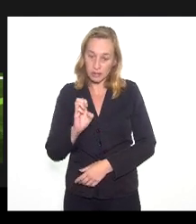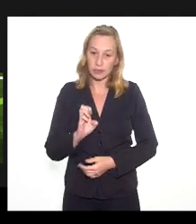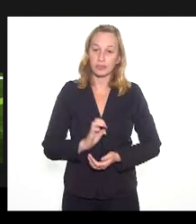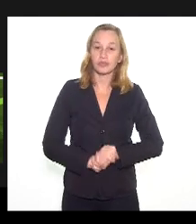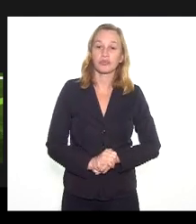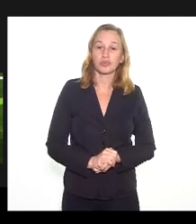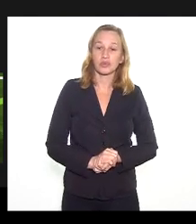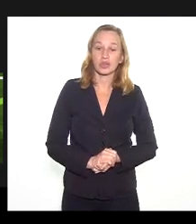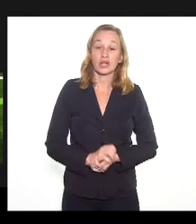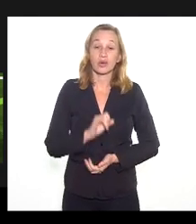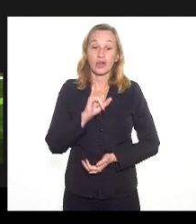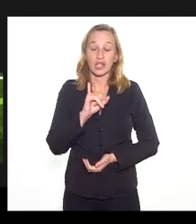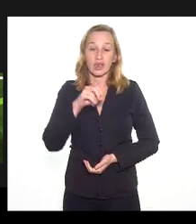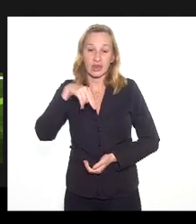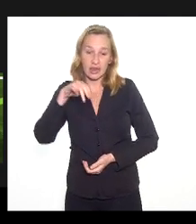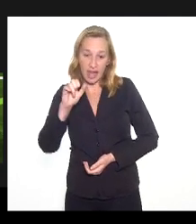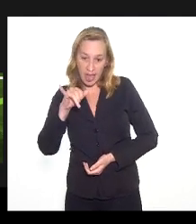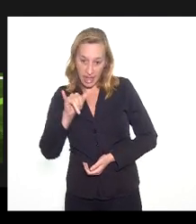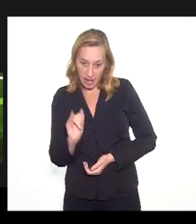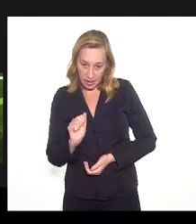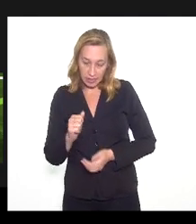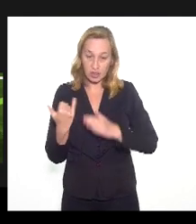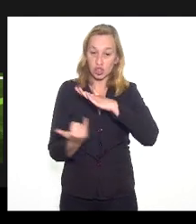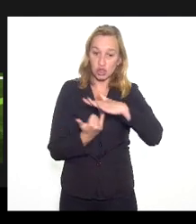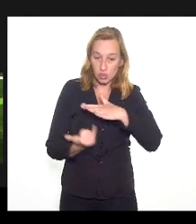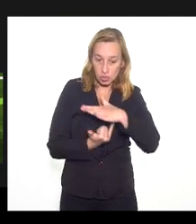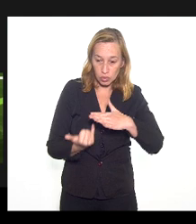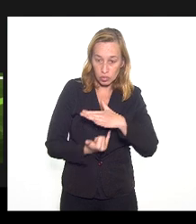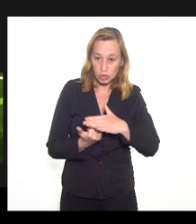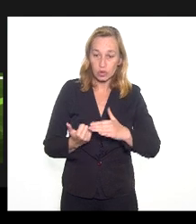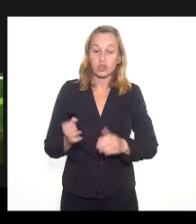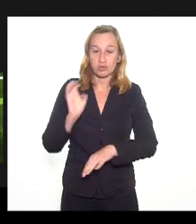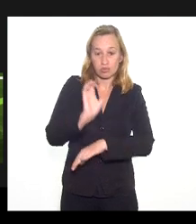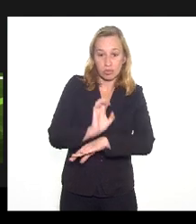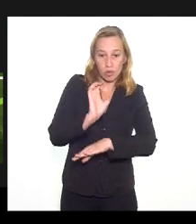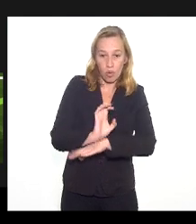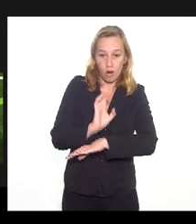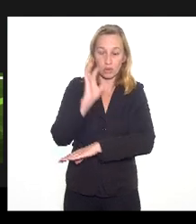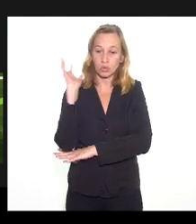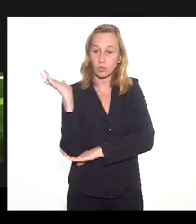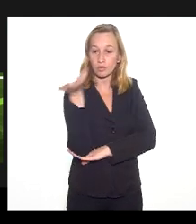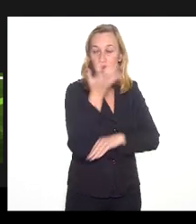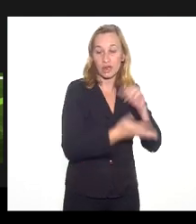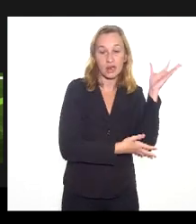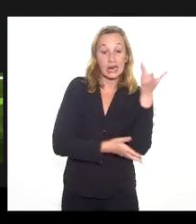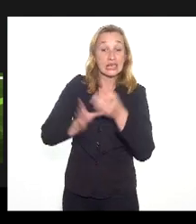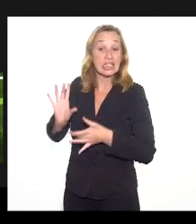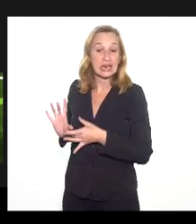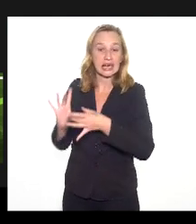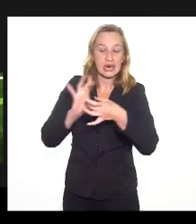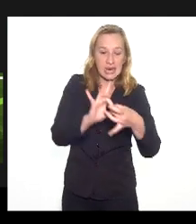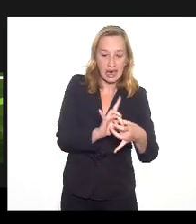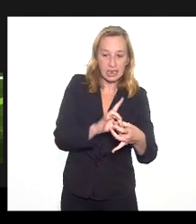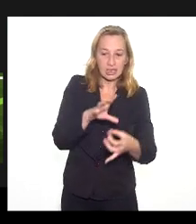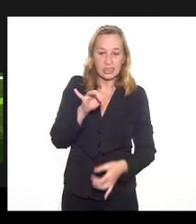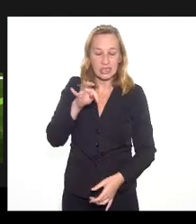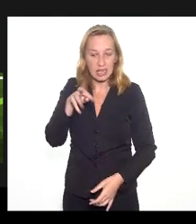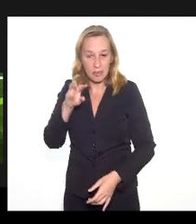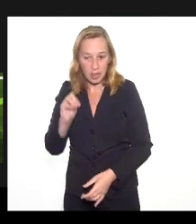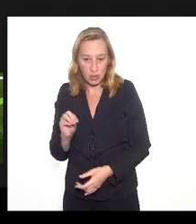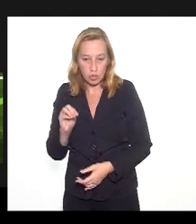é com o INEA, né? O Instituto Estadual do Ambiente, ele é responsável pelas questões ligadas ao licenciamento